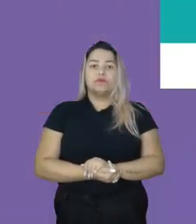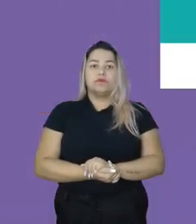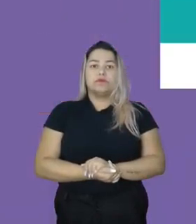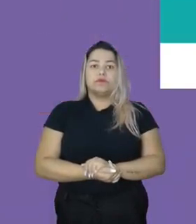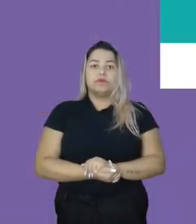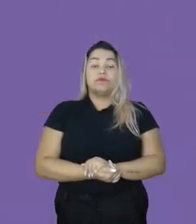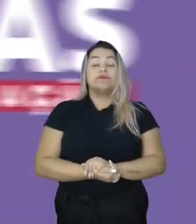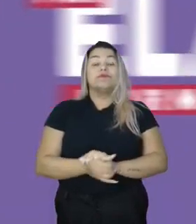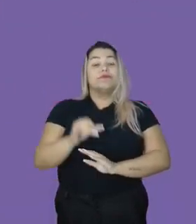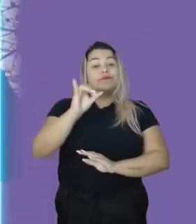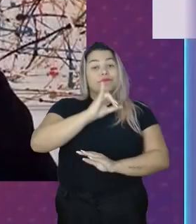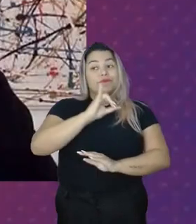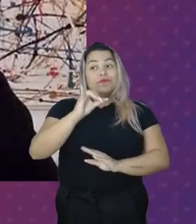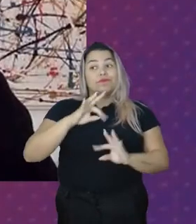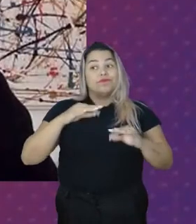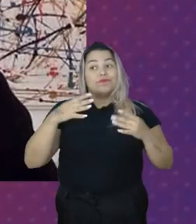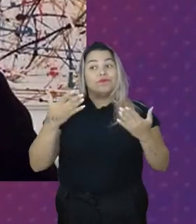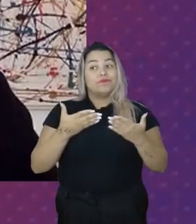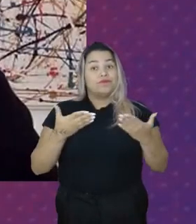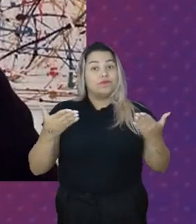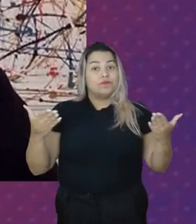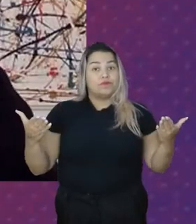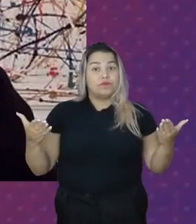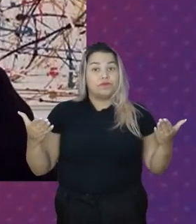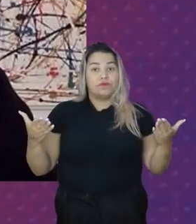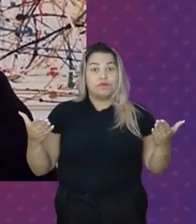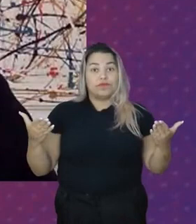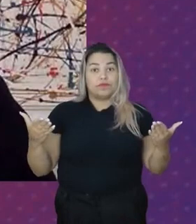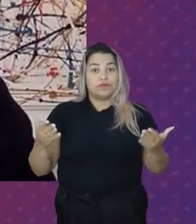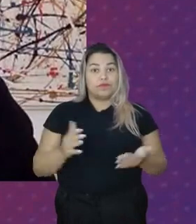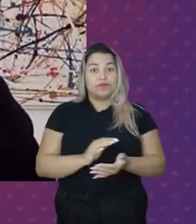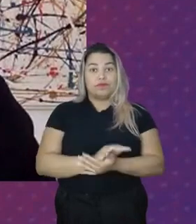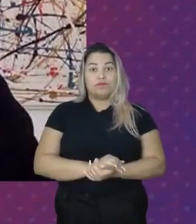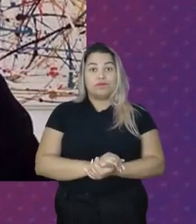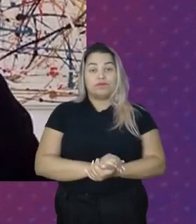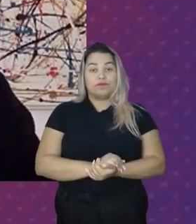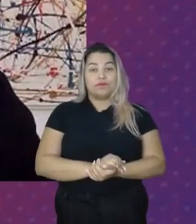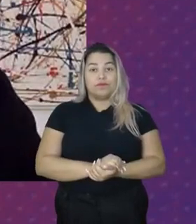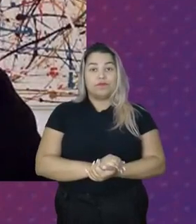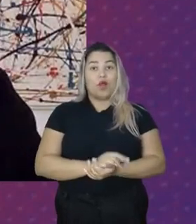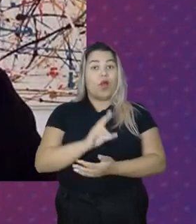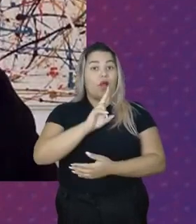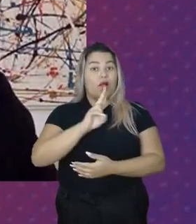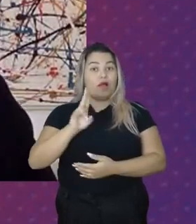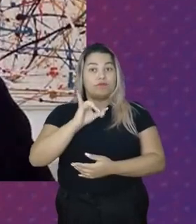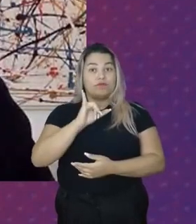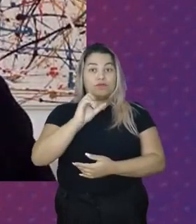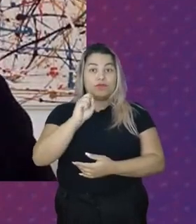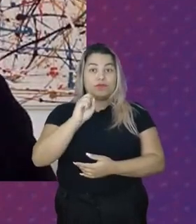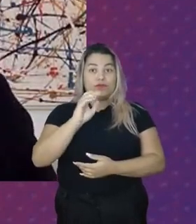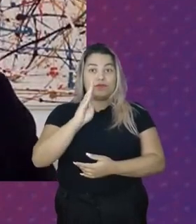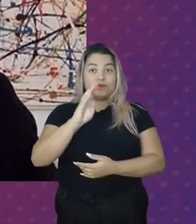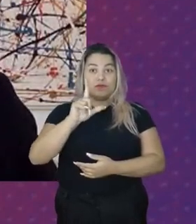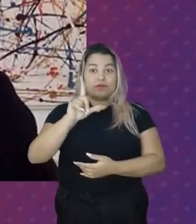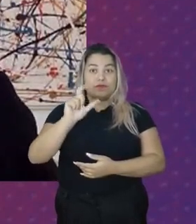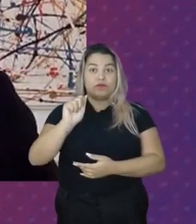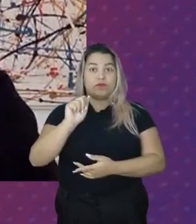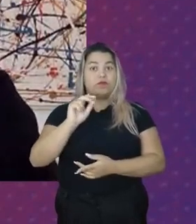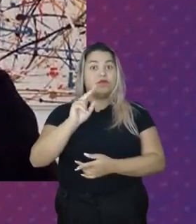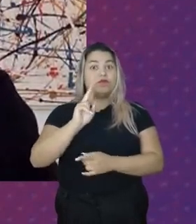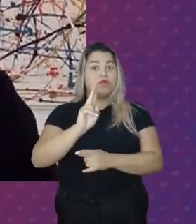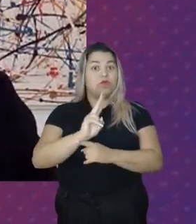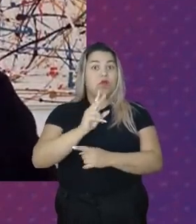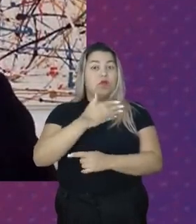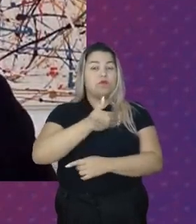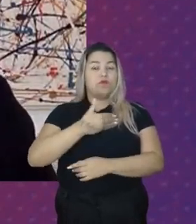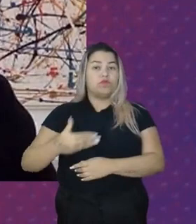Bom, olá a todas, todos e todes. Meu nome é Isadora Brandão, eu sou defensora pública do Estado de